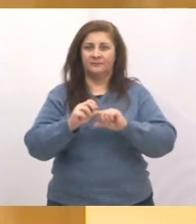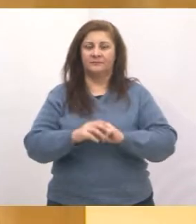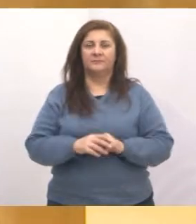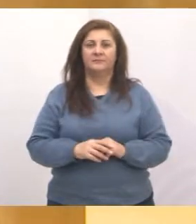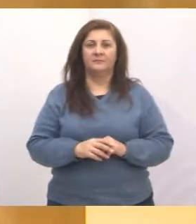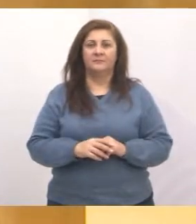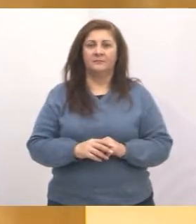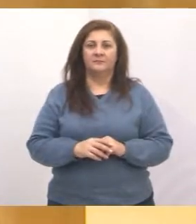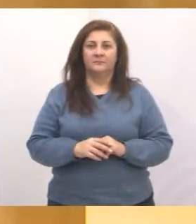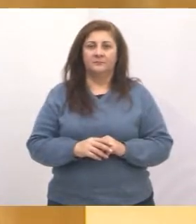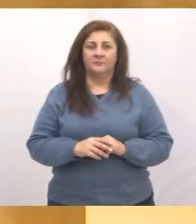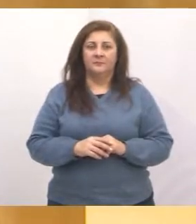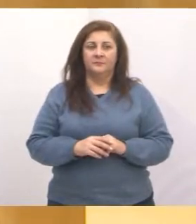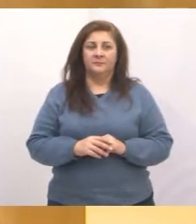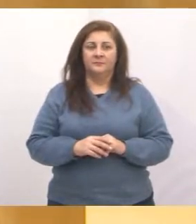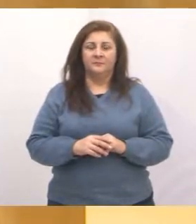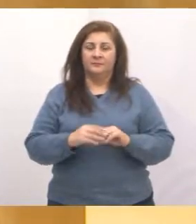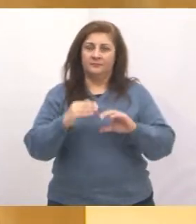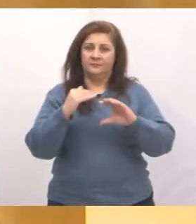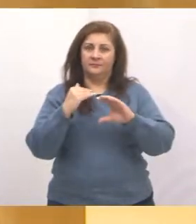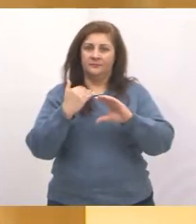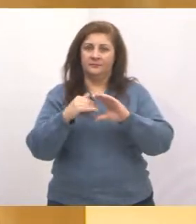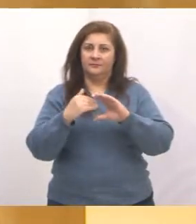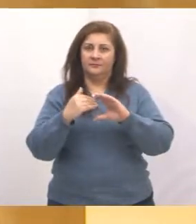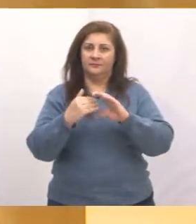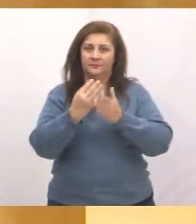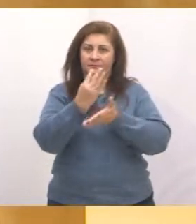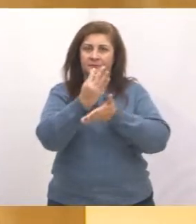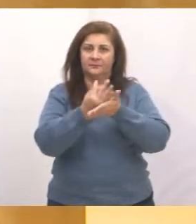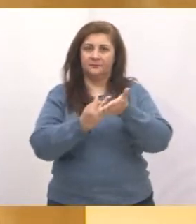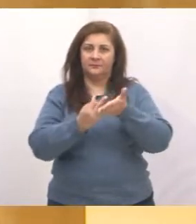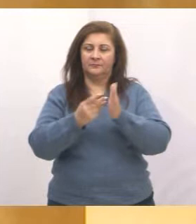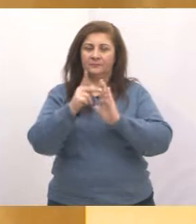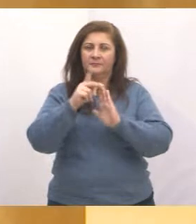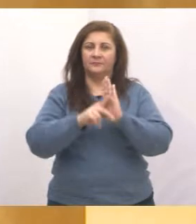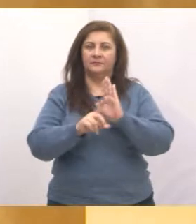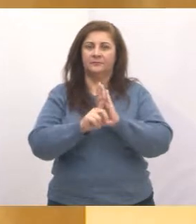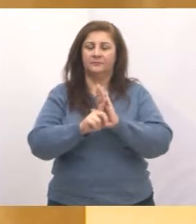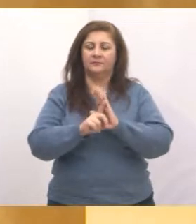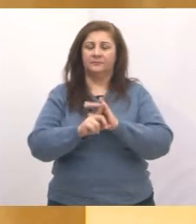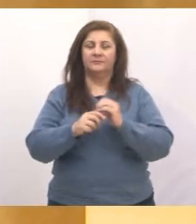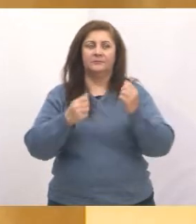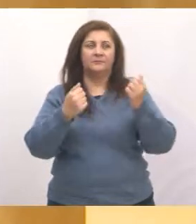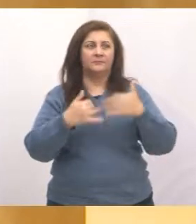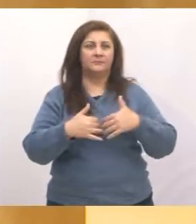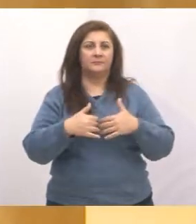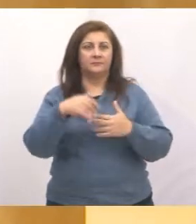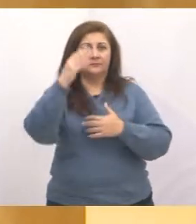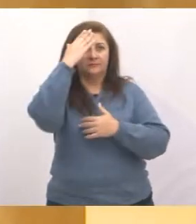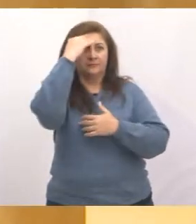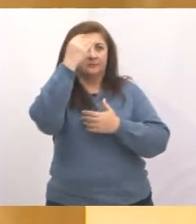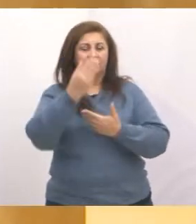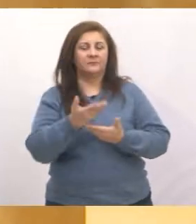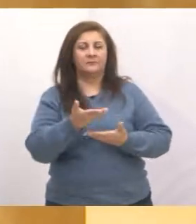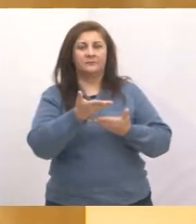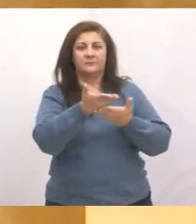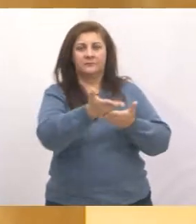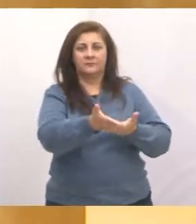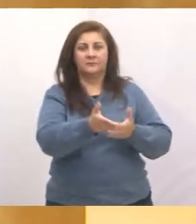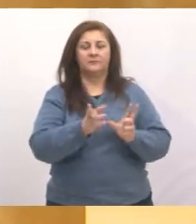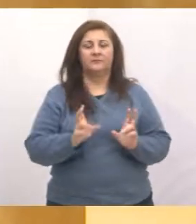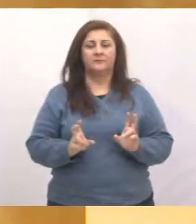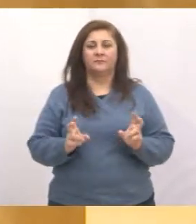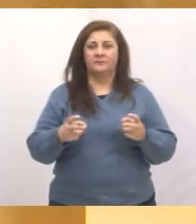A mensagem do projeto diz o seguinte: tenho a honra de submeter a análise dessa Igreja Casa